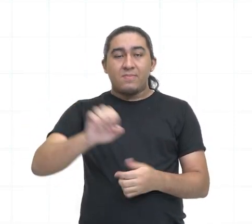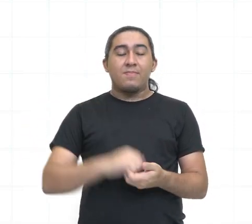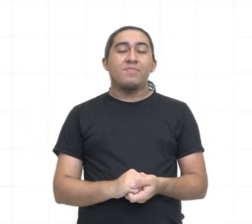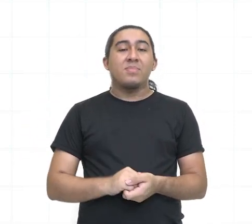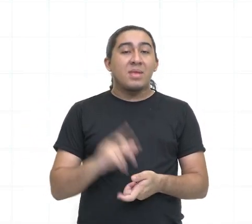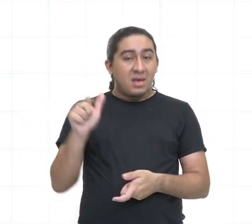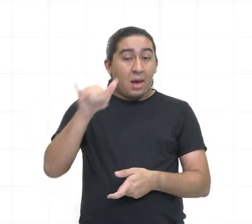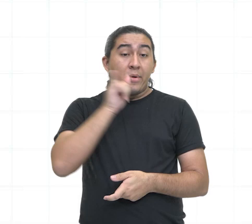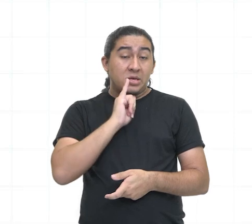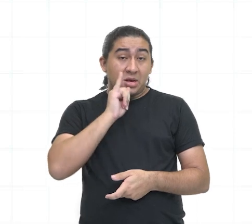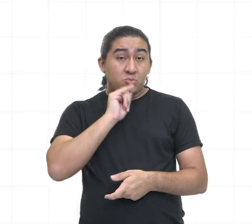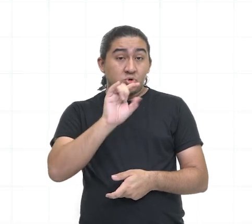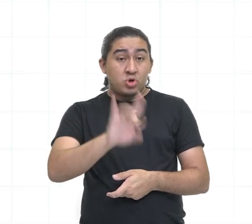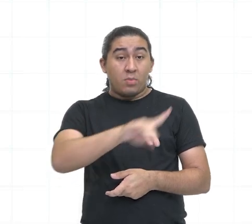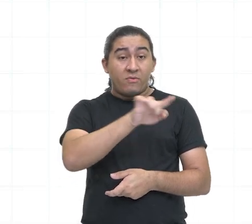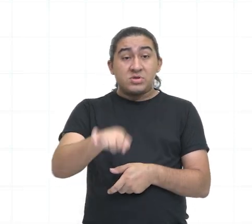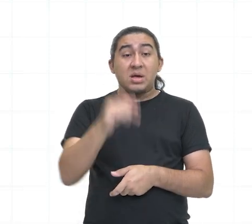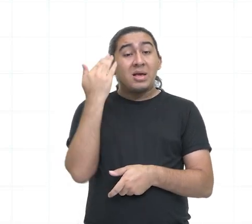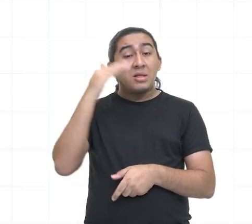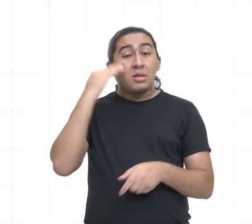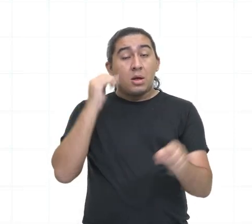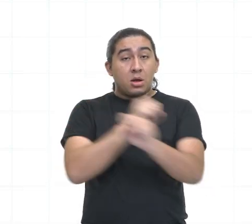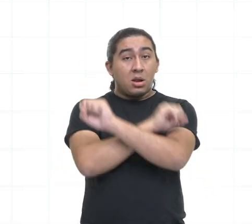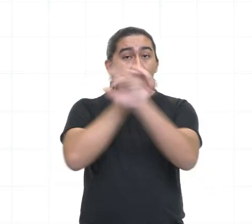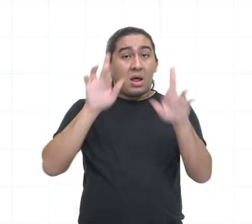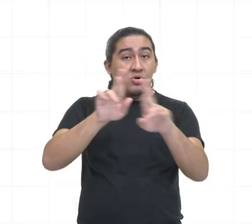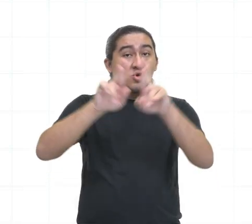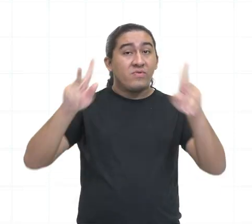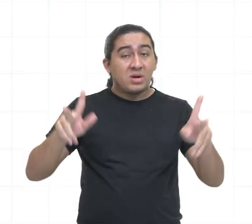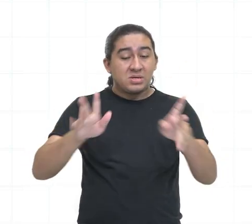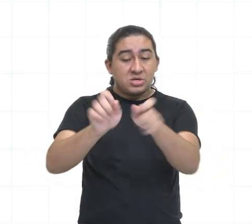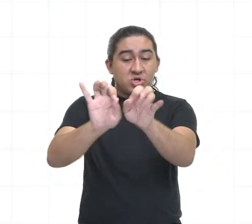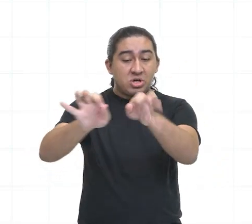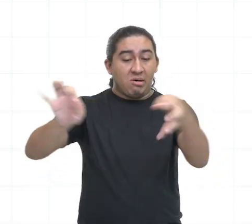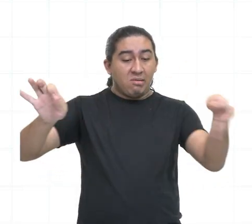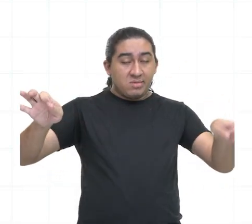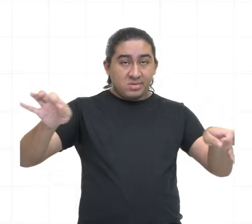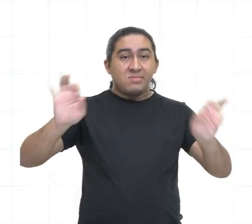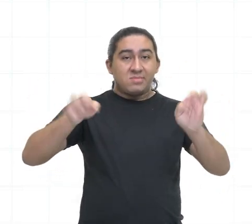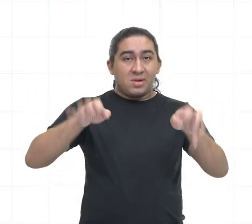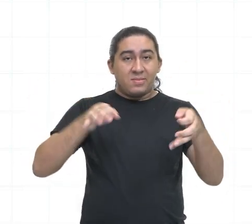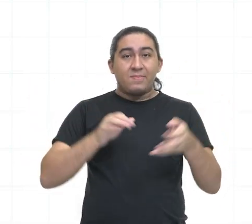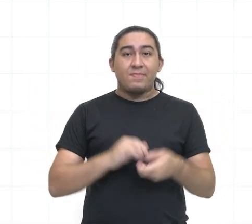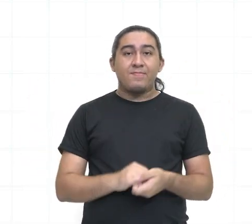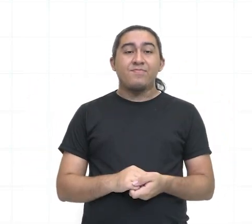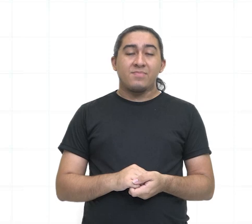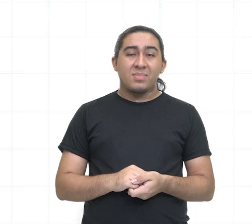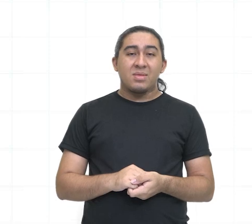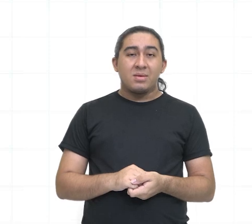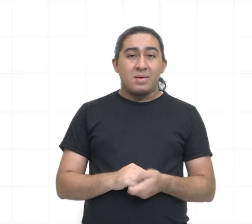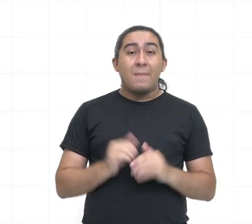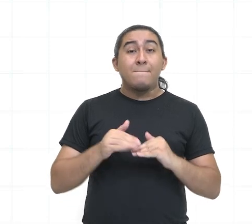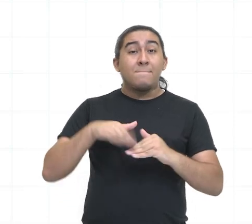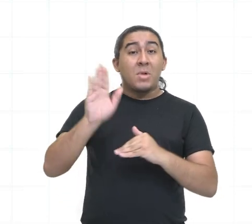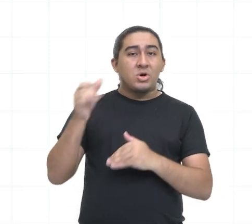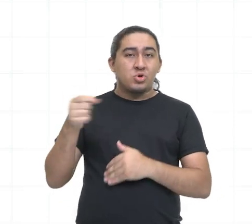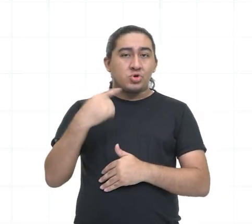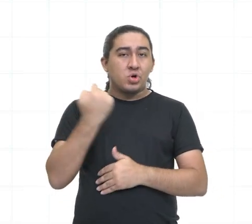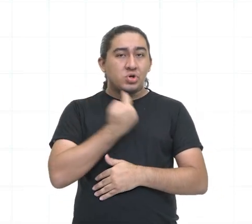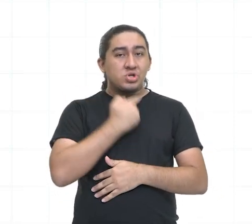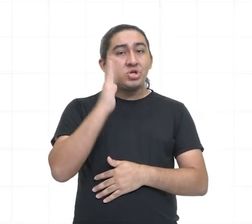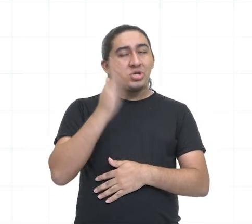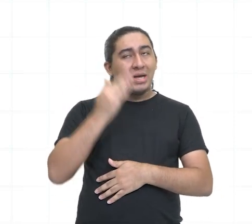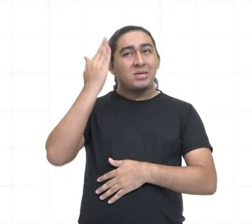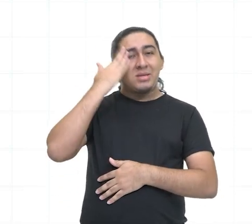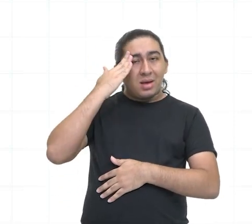vermelha para você entender a dimensão das distâncias do cosmos, das distâncias estelares, muito além do que aquilo que nós estamos